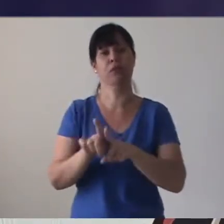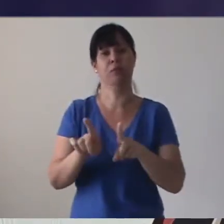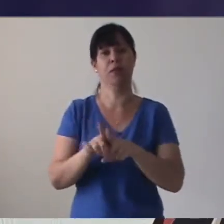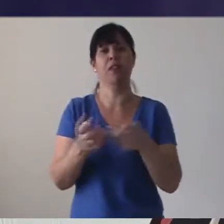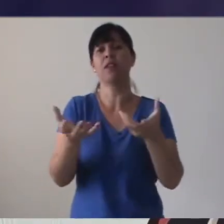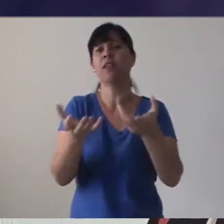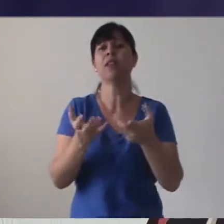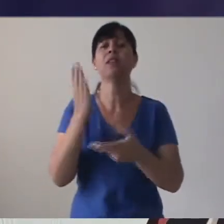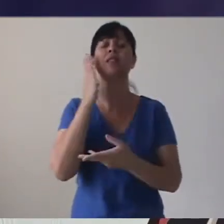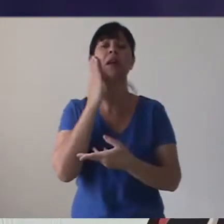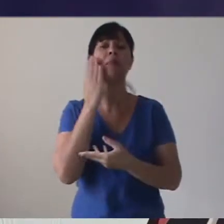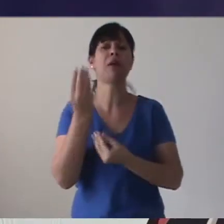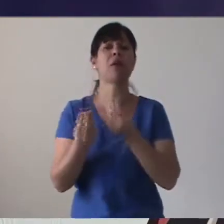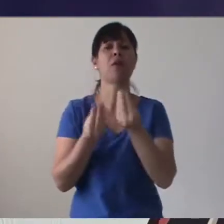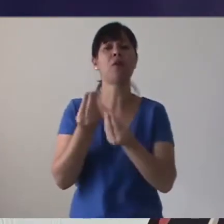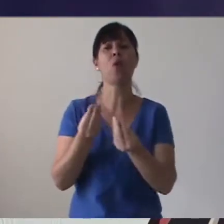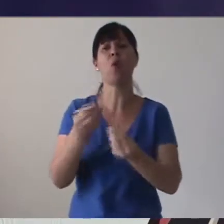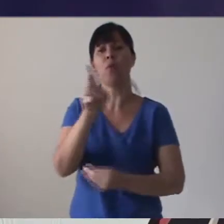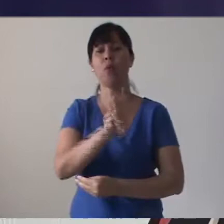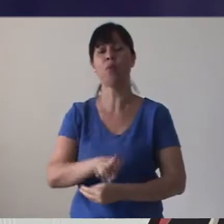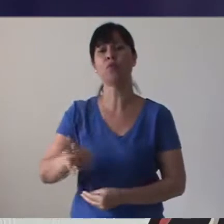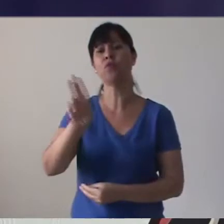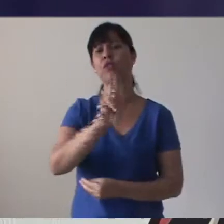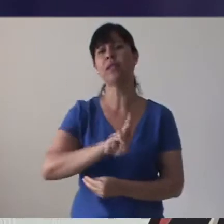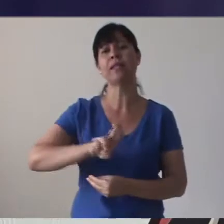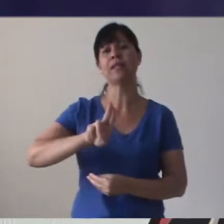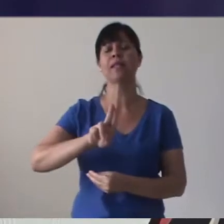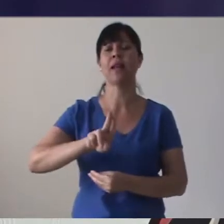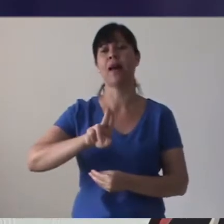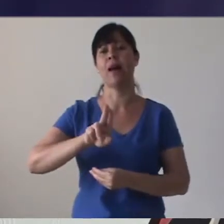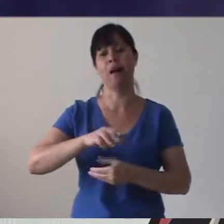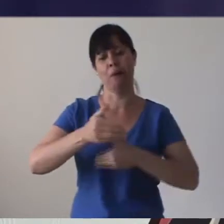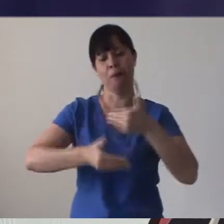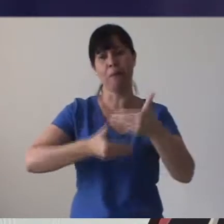saber utilizar o processo